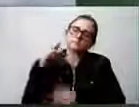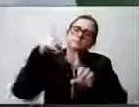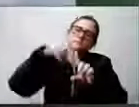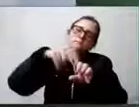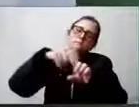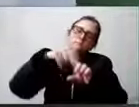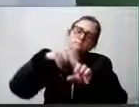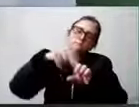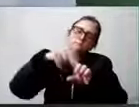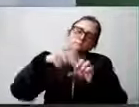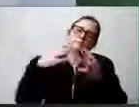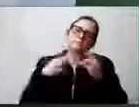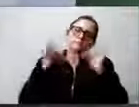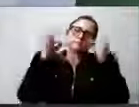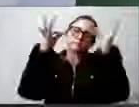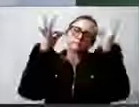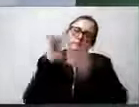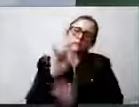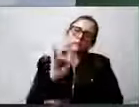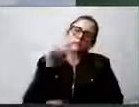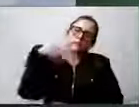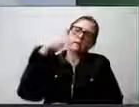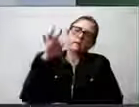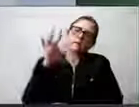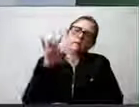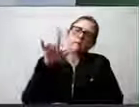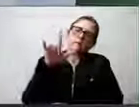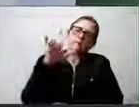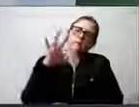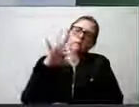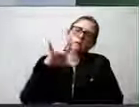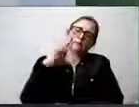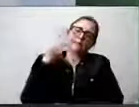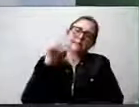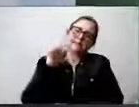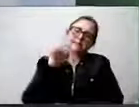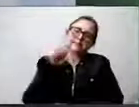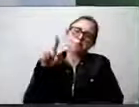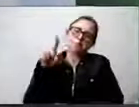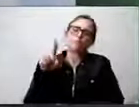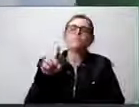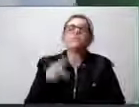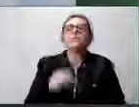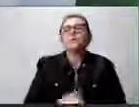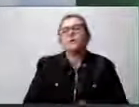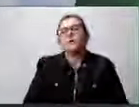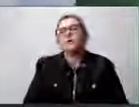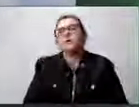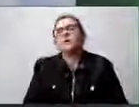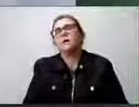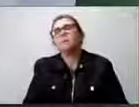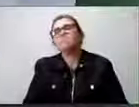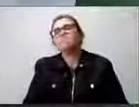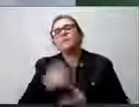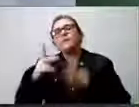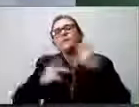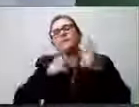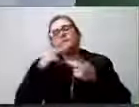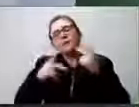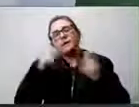Essa intervenção do tipo infiltração, né, que é um procedimento invasivo, de pequeno porte mais invasivo, se trata de uma intervenção do